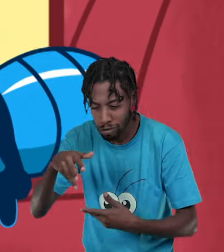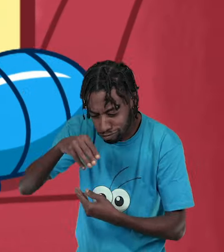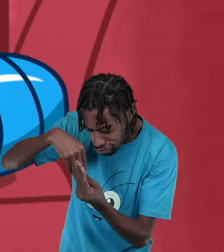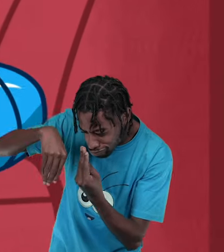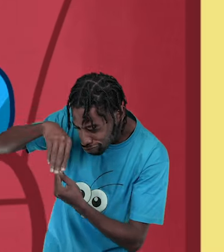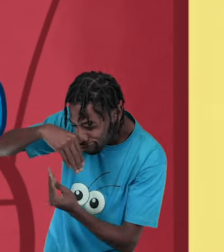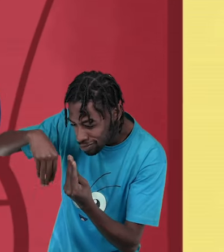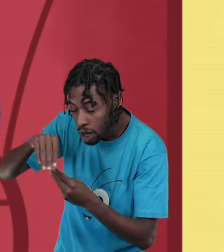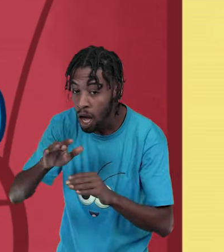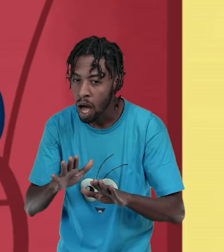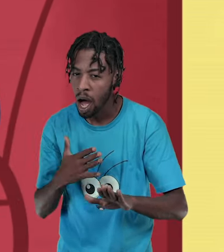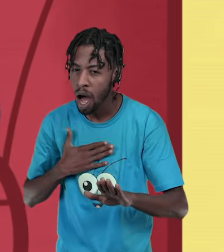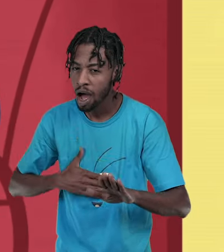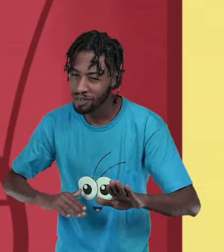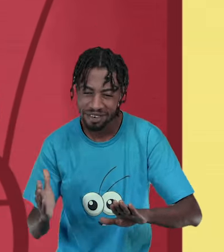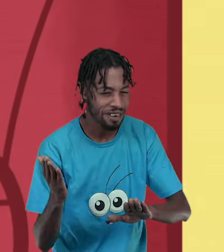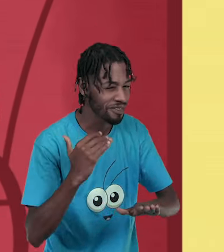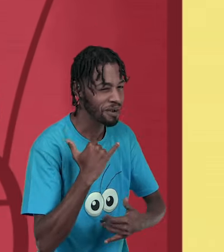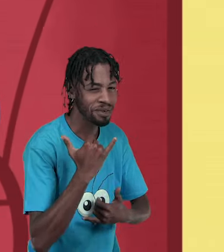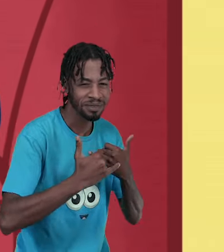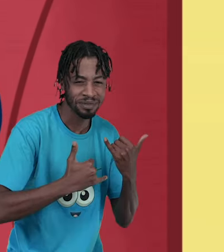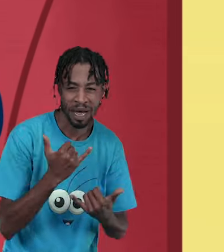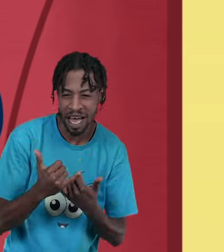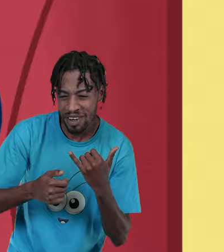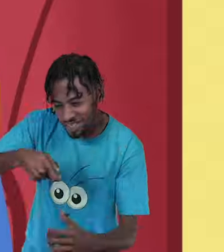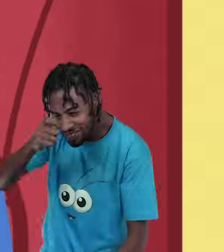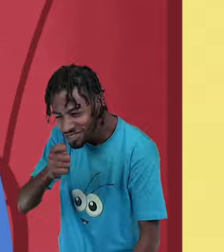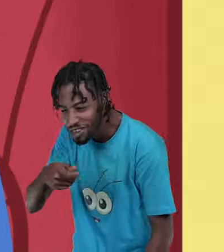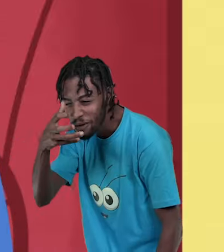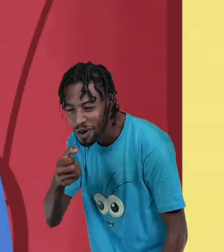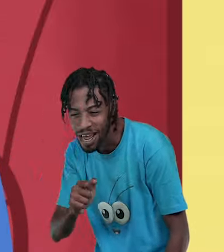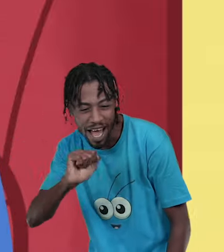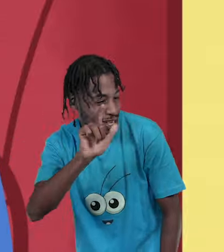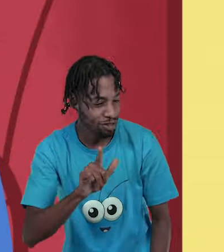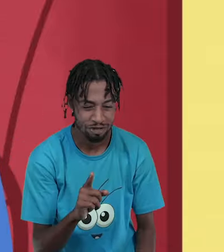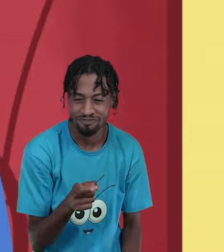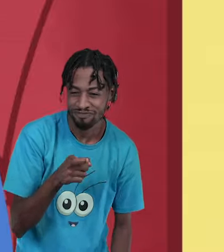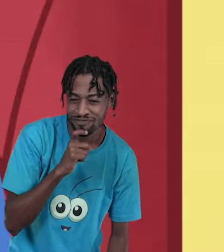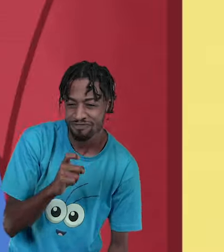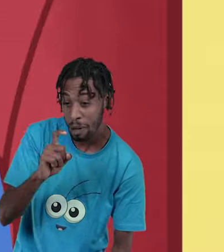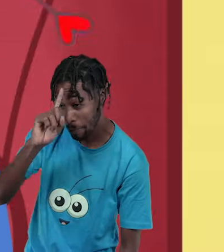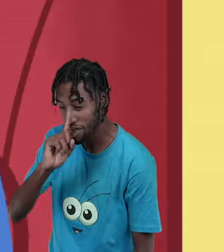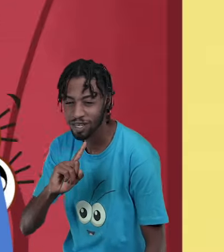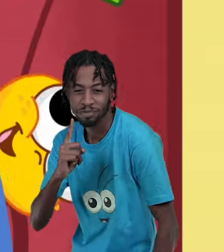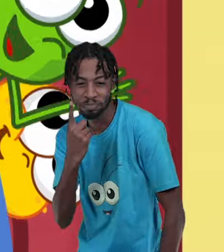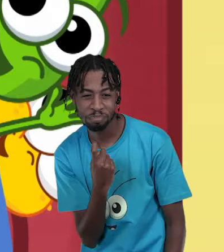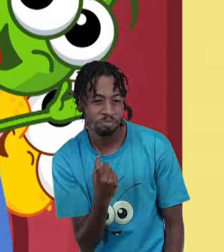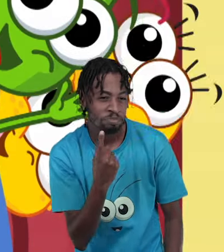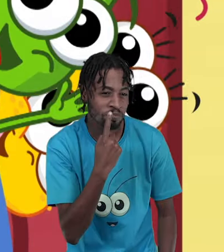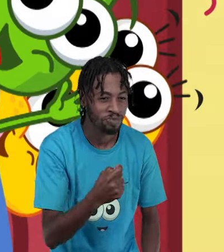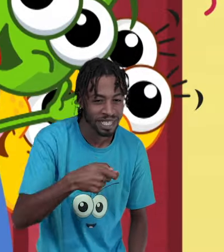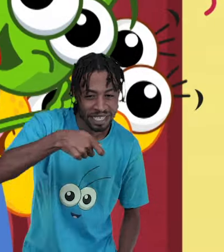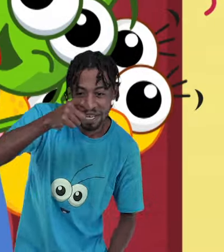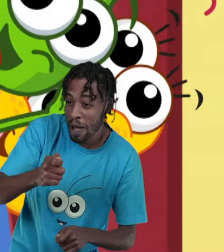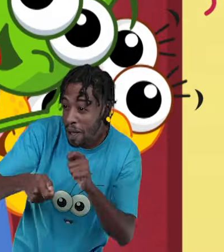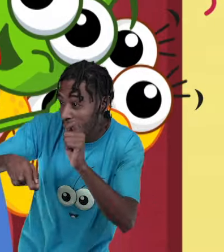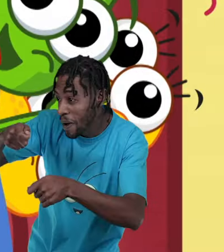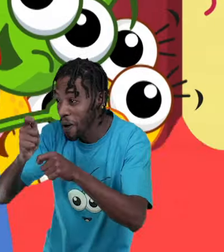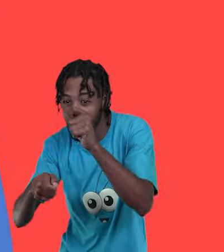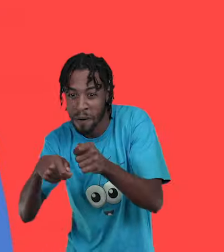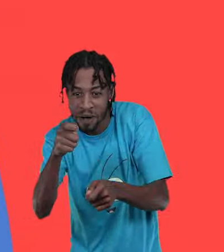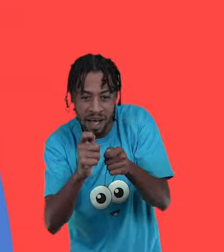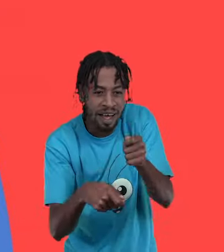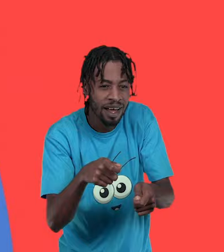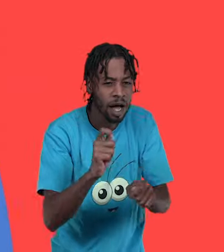devagar Vamos todos pintar Pinte de branco, azul, verdinho De amarelo, vermelhinho Junte